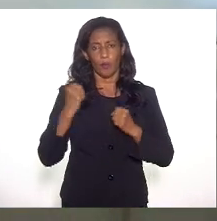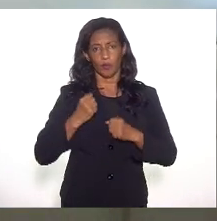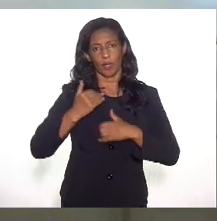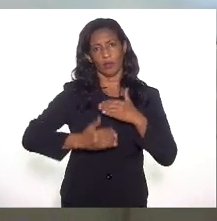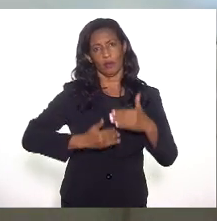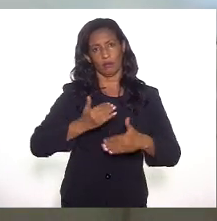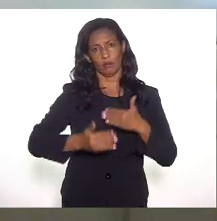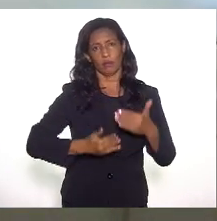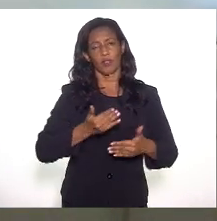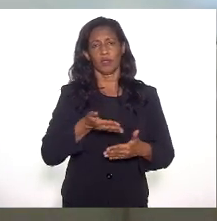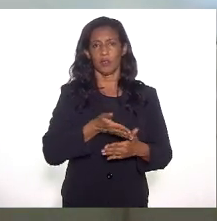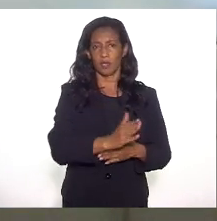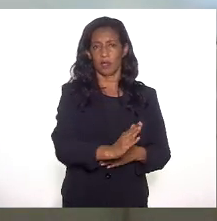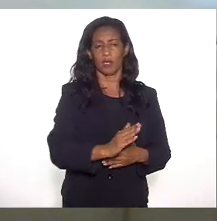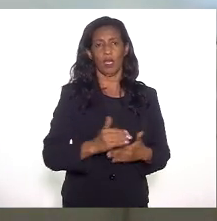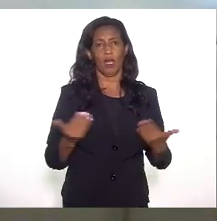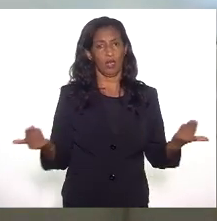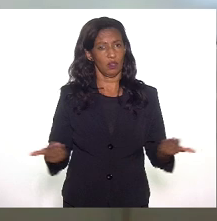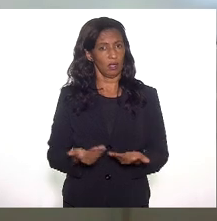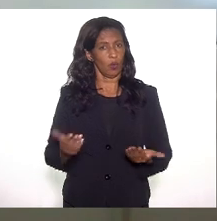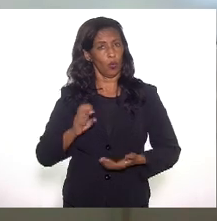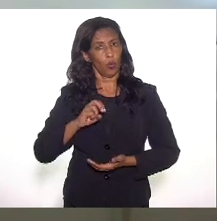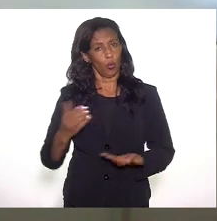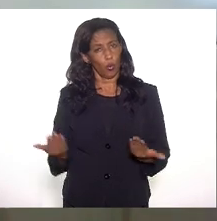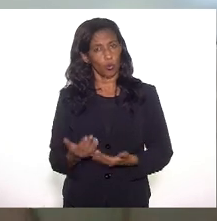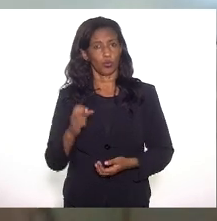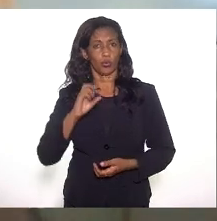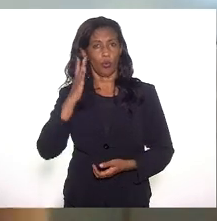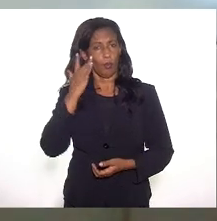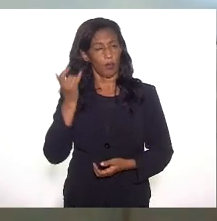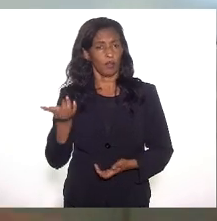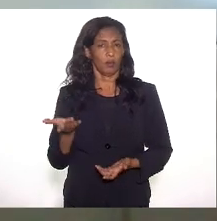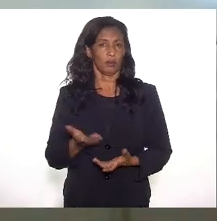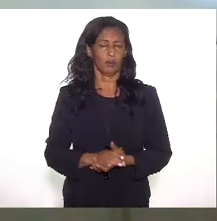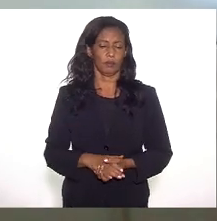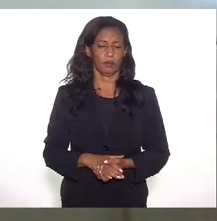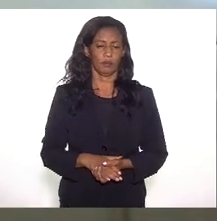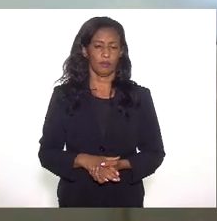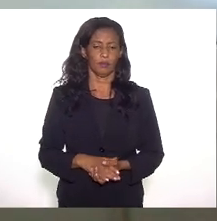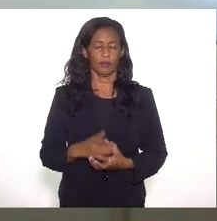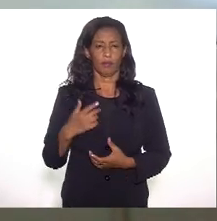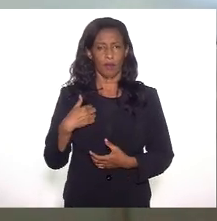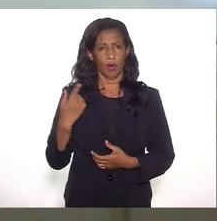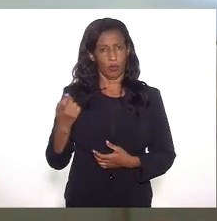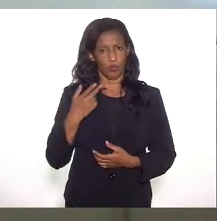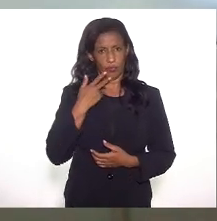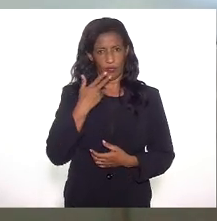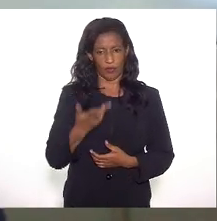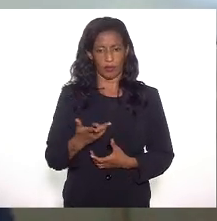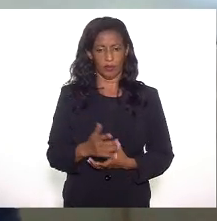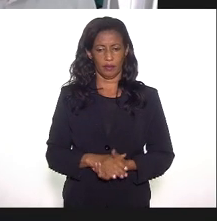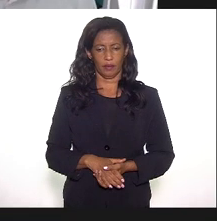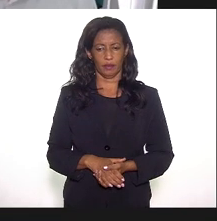ser sancionado ainda hoje ou amanhã. Então, eu devia essa satisfação à Vossa Excelência.